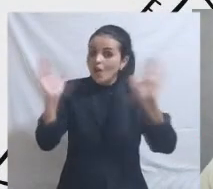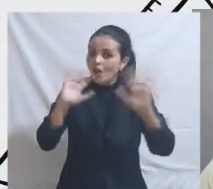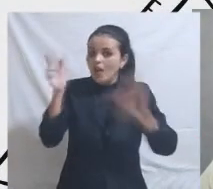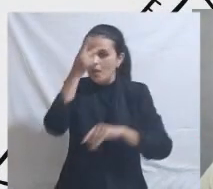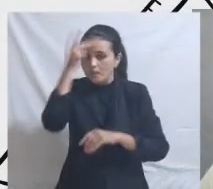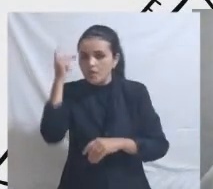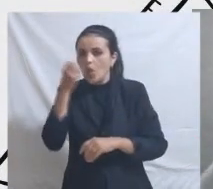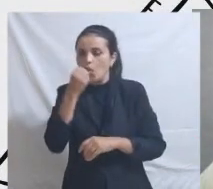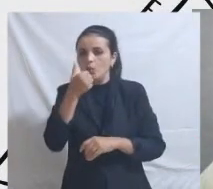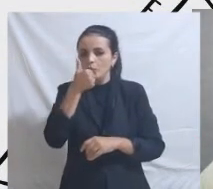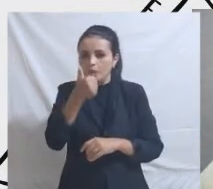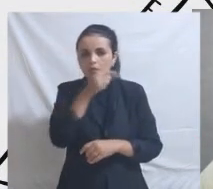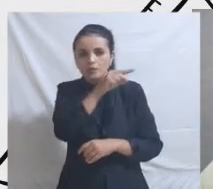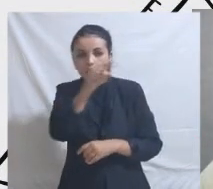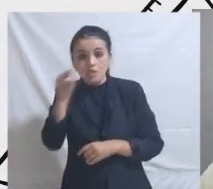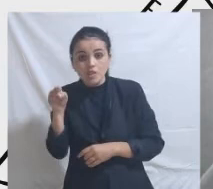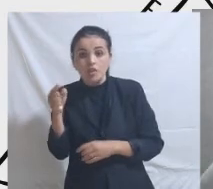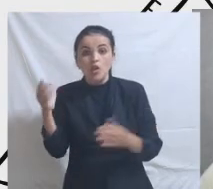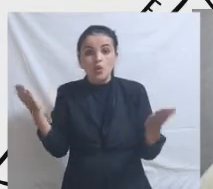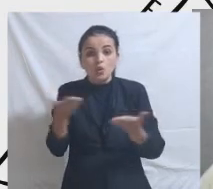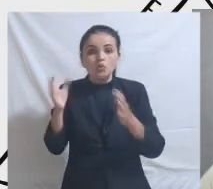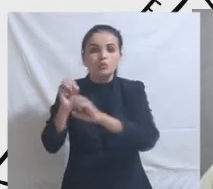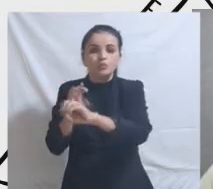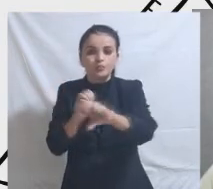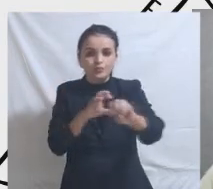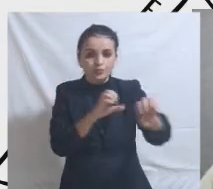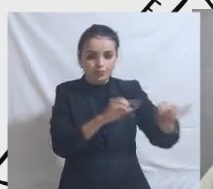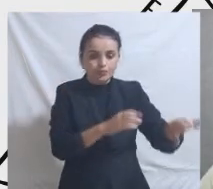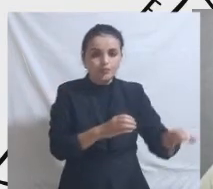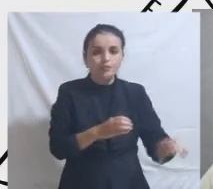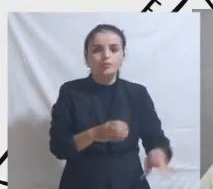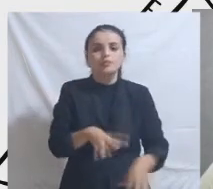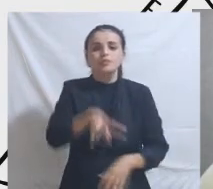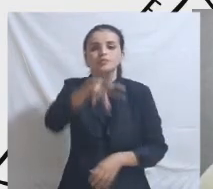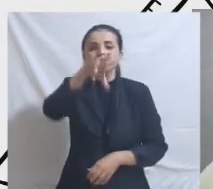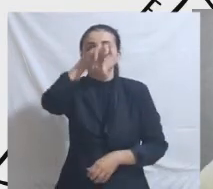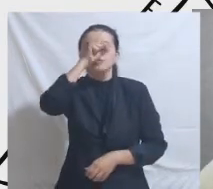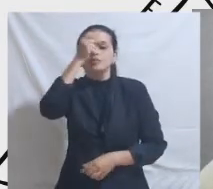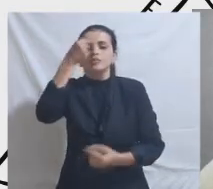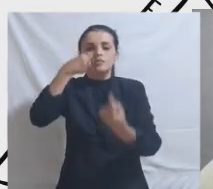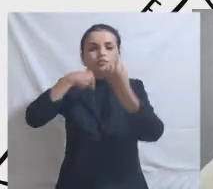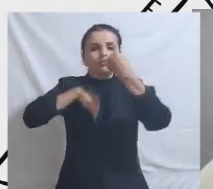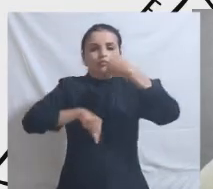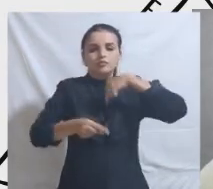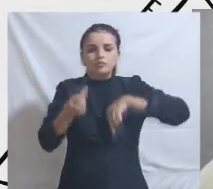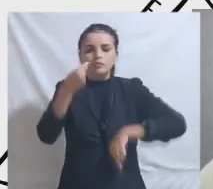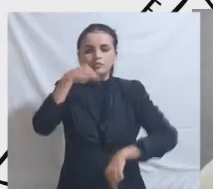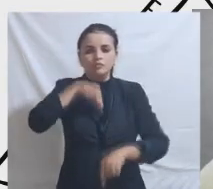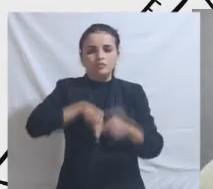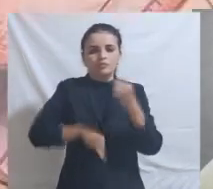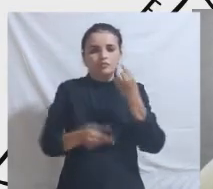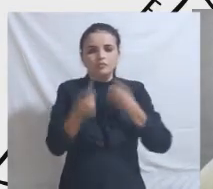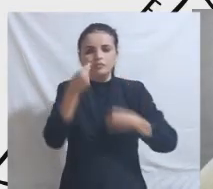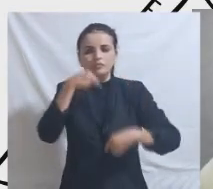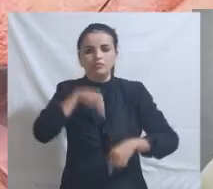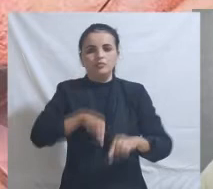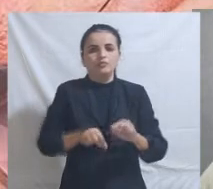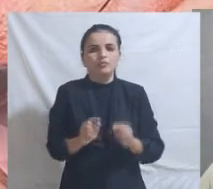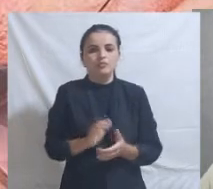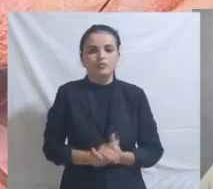Olá pessoal, tudo bem com vocês? Na aula de hoje nós vamos falar um pouquinho sobre o sistema respiratório. Então, vejam